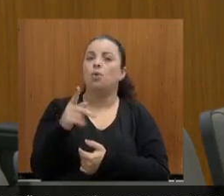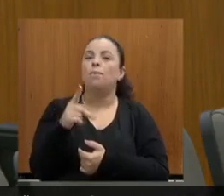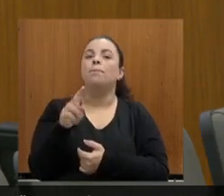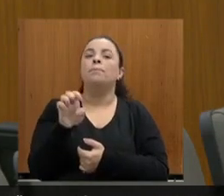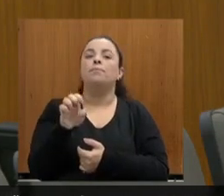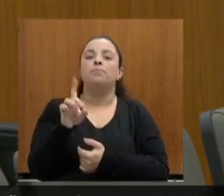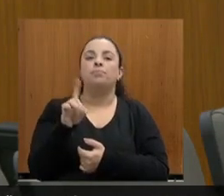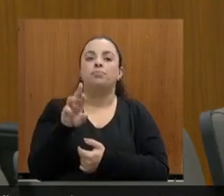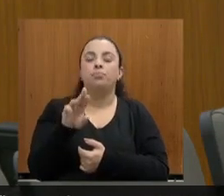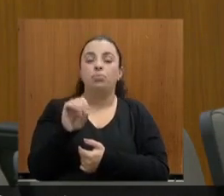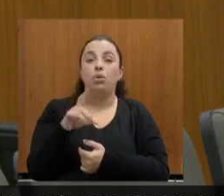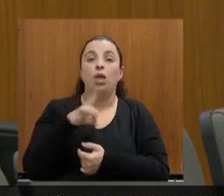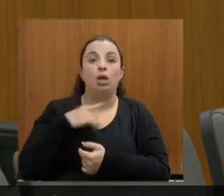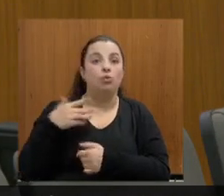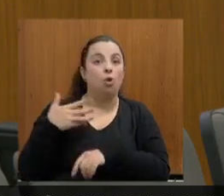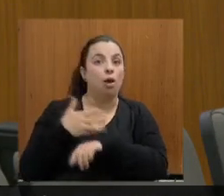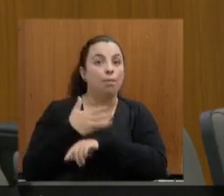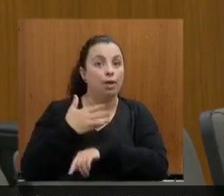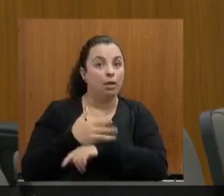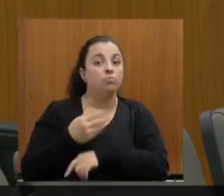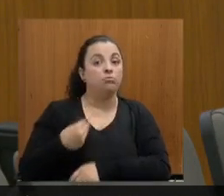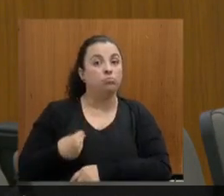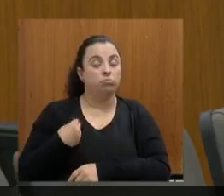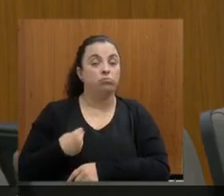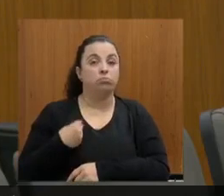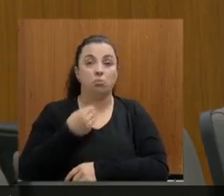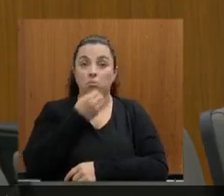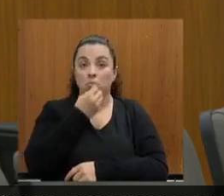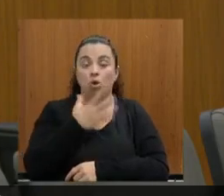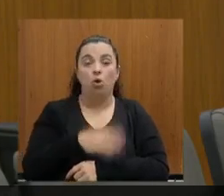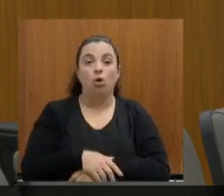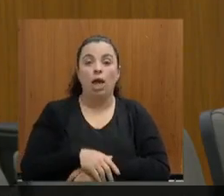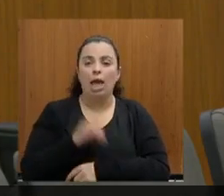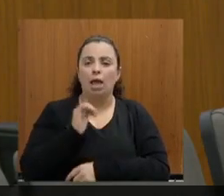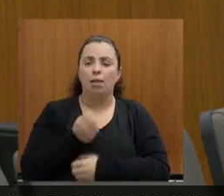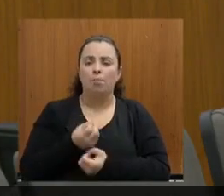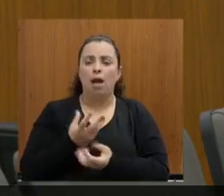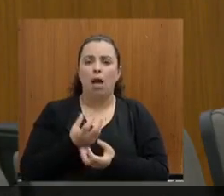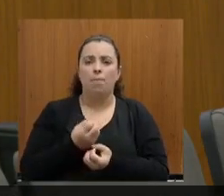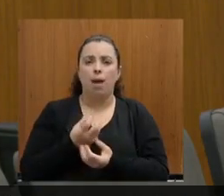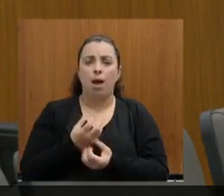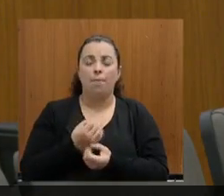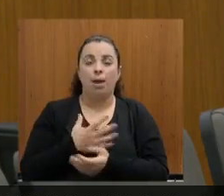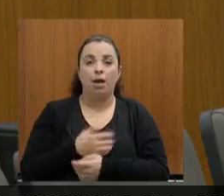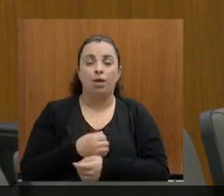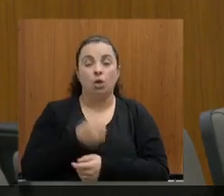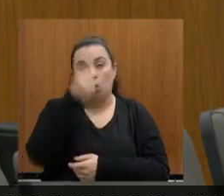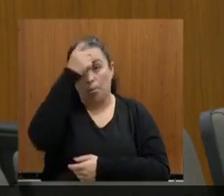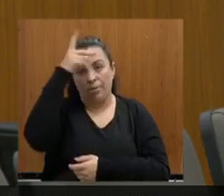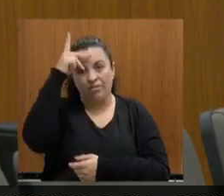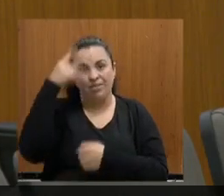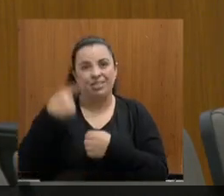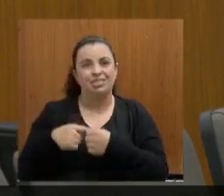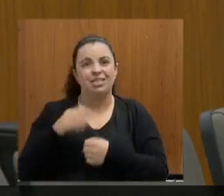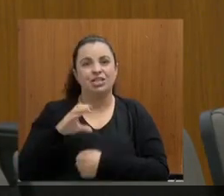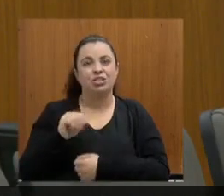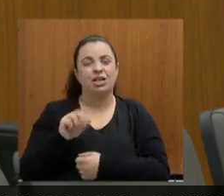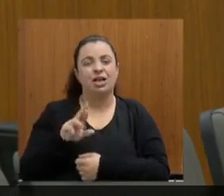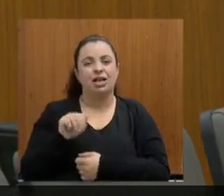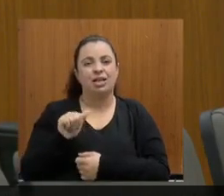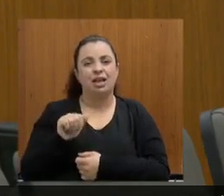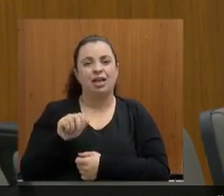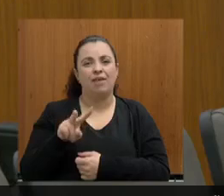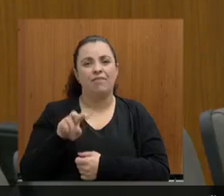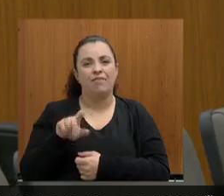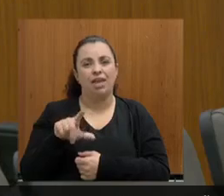teve uma participação muito boa lá Foi muito legal e o povo chorando né o prefeito de Caravelas tinha Deputado Estadual da Bahia também